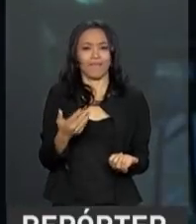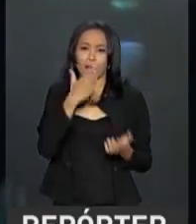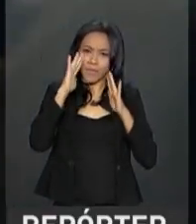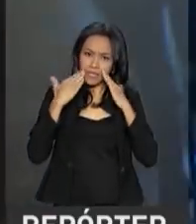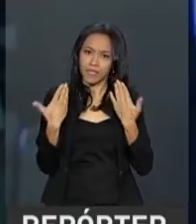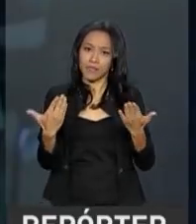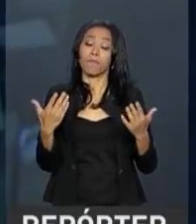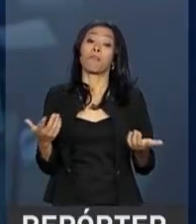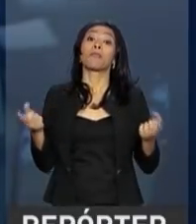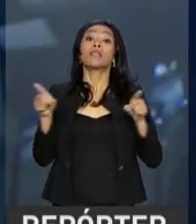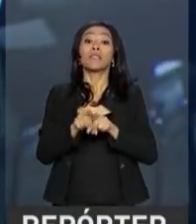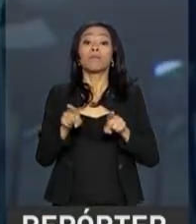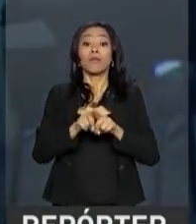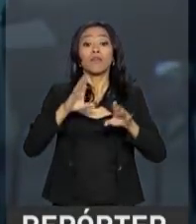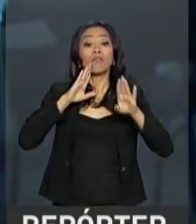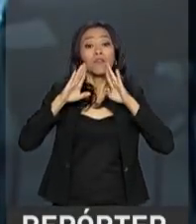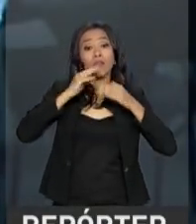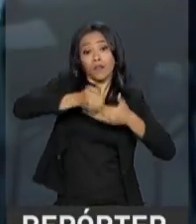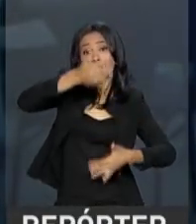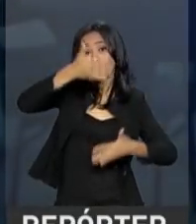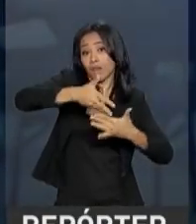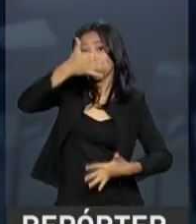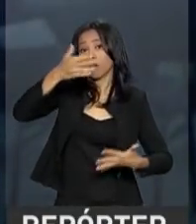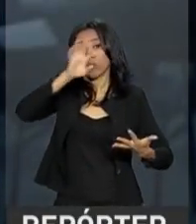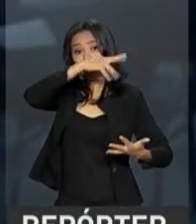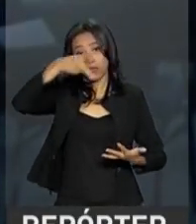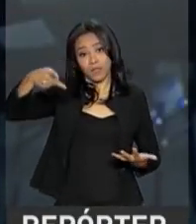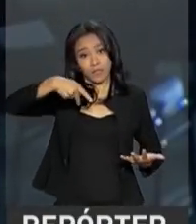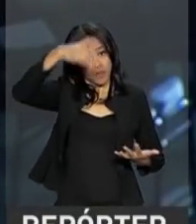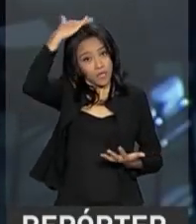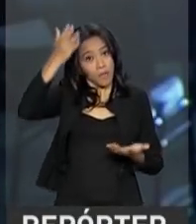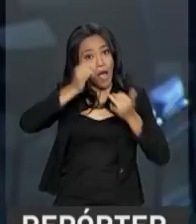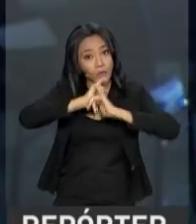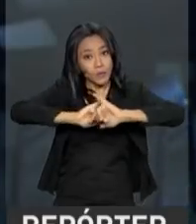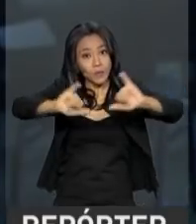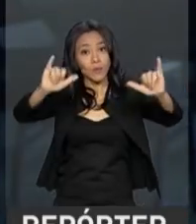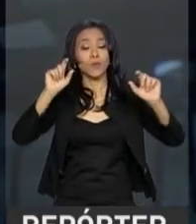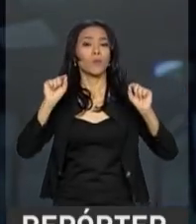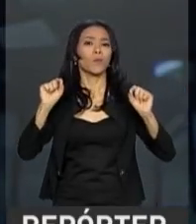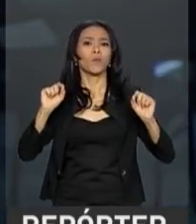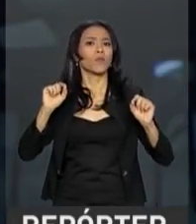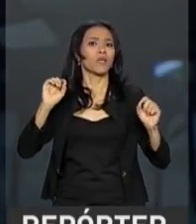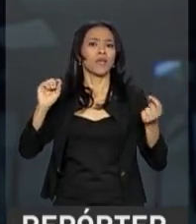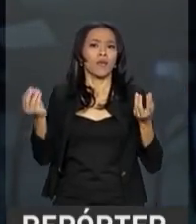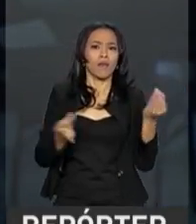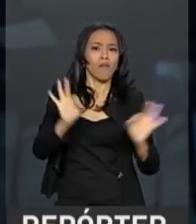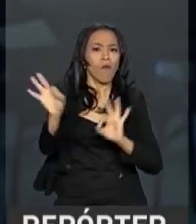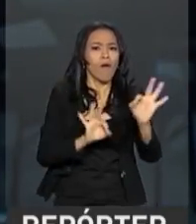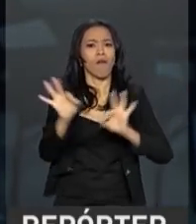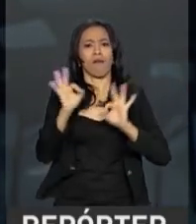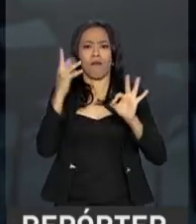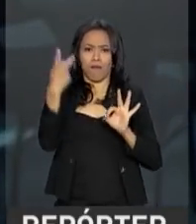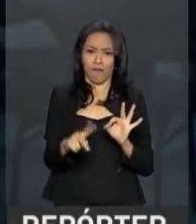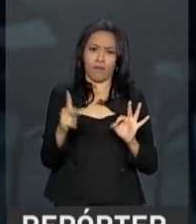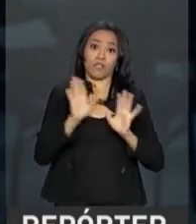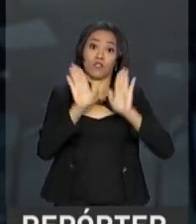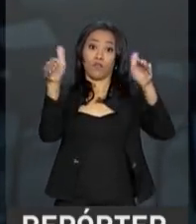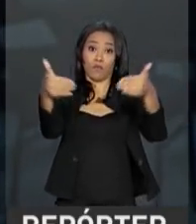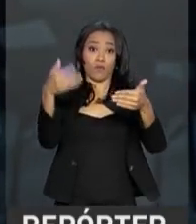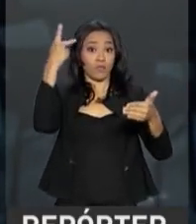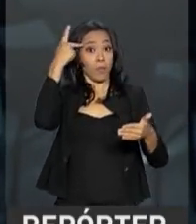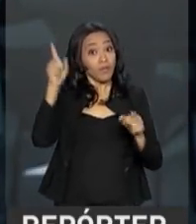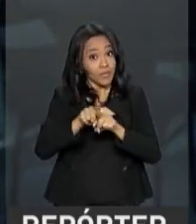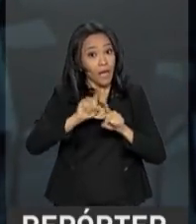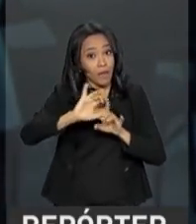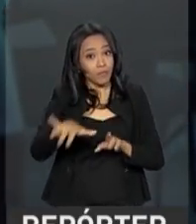Renata, e pelas redes sociais, o presidente Michel Temer, ele fez o anúncio da realização desse fórum aqui em São Paulo e também fez um